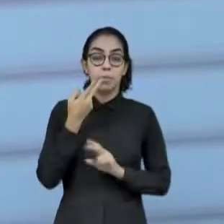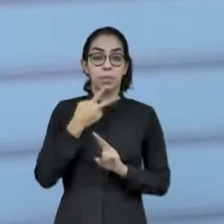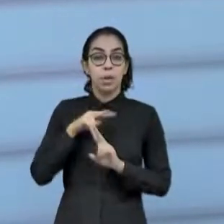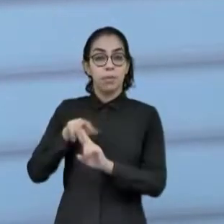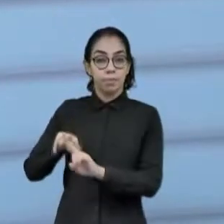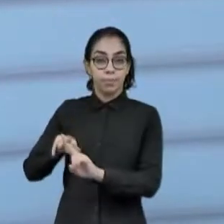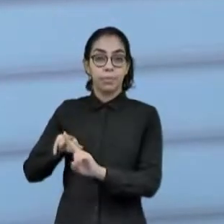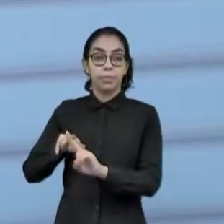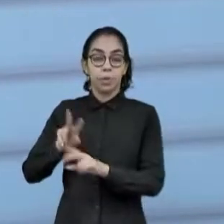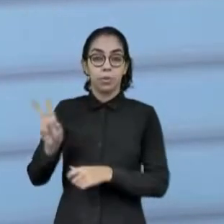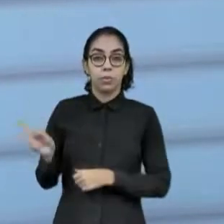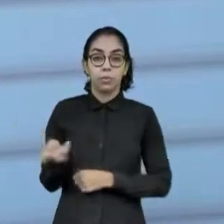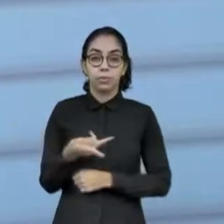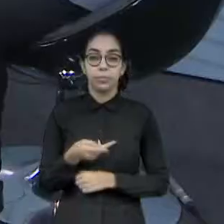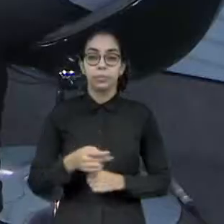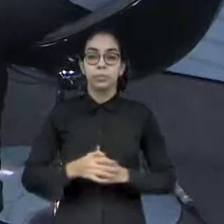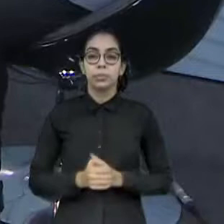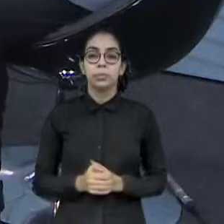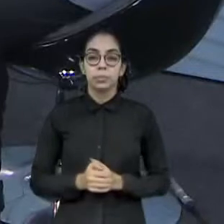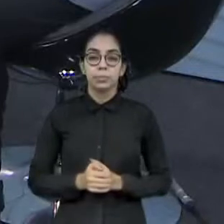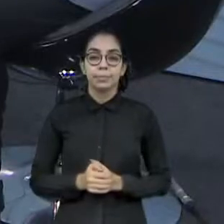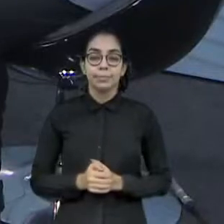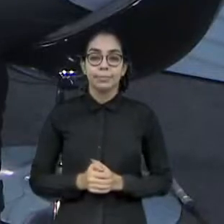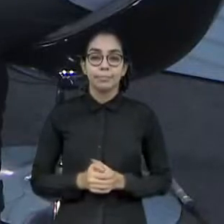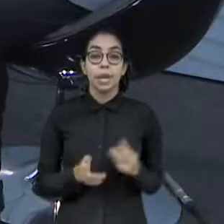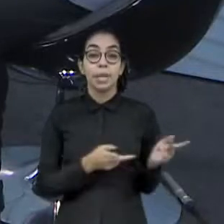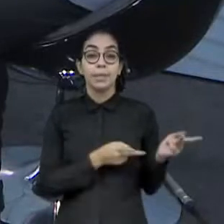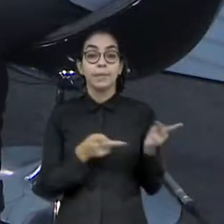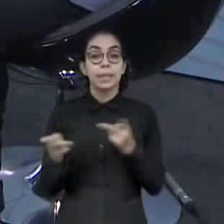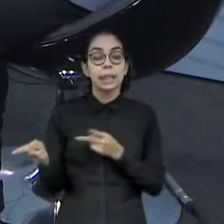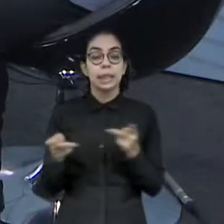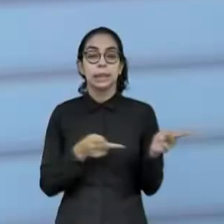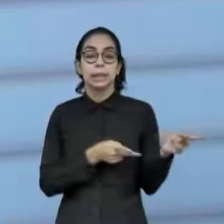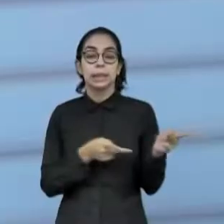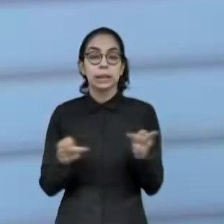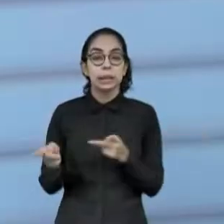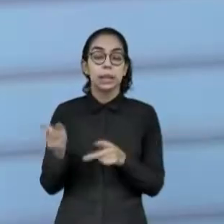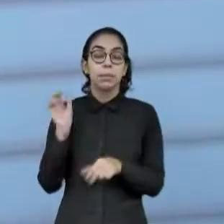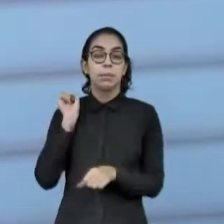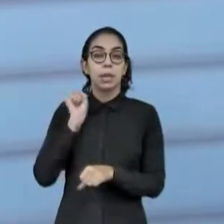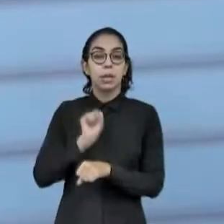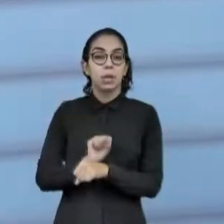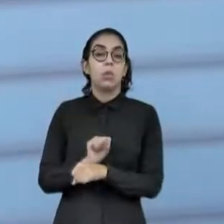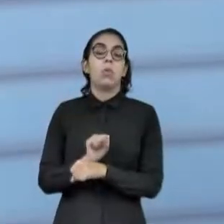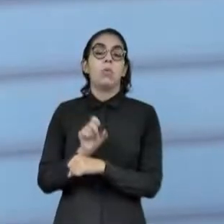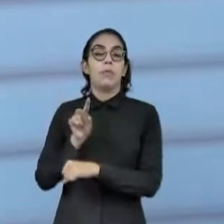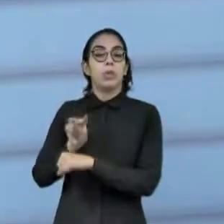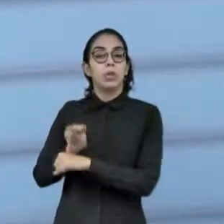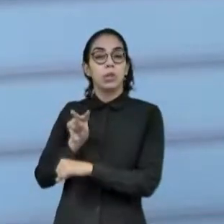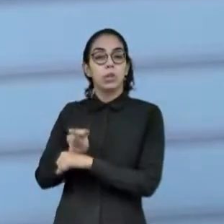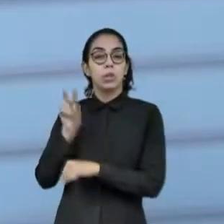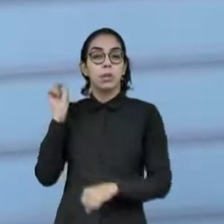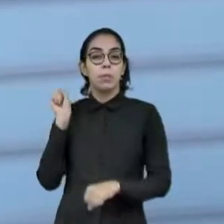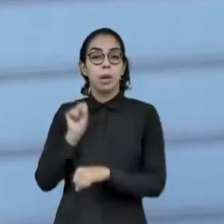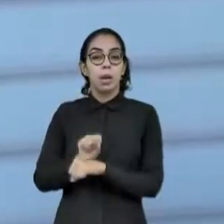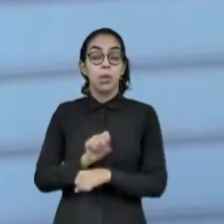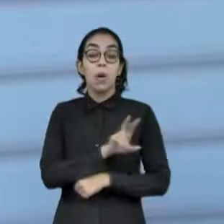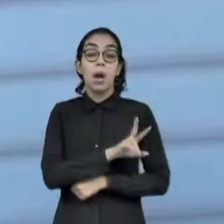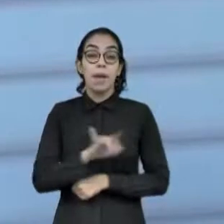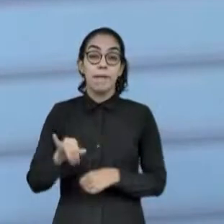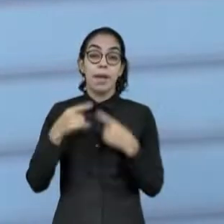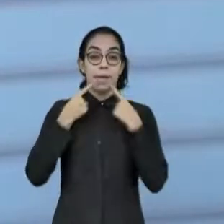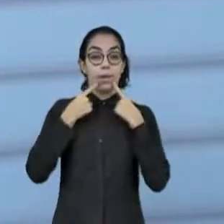Lourdes citou aí um caso muito sério. As visitas pararam de acontecer e as inspeções também, então você tem um aumento das denúncias,